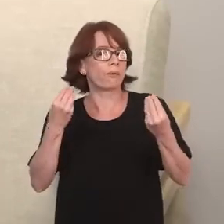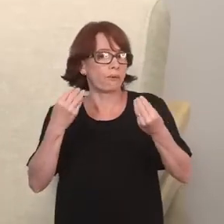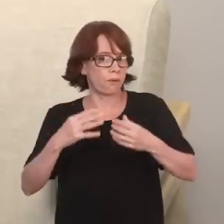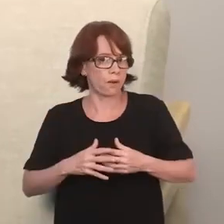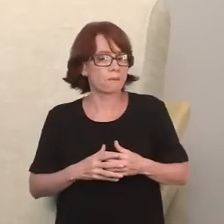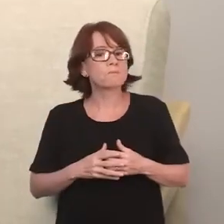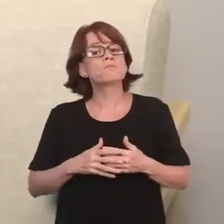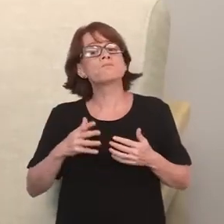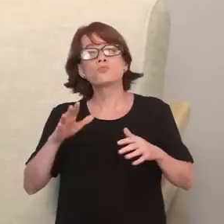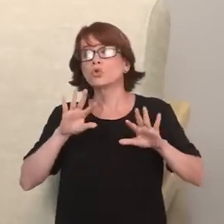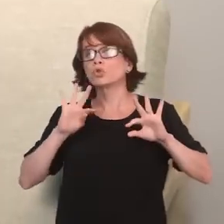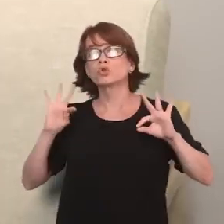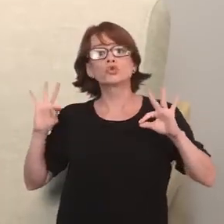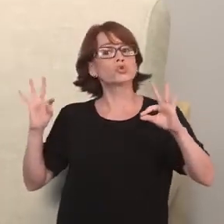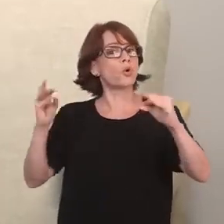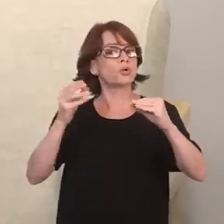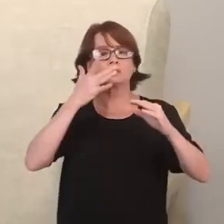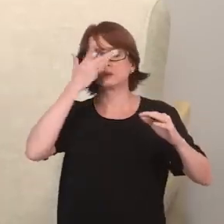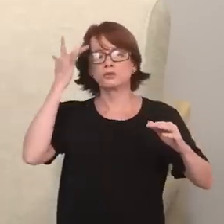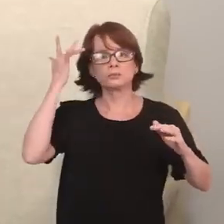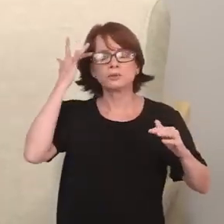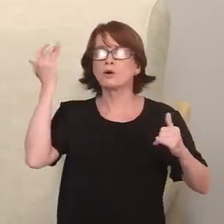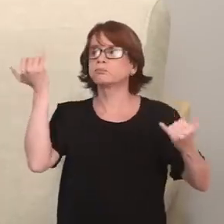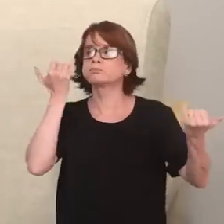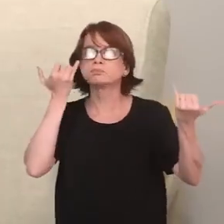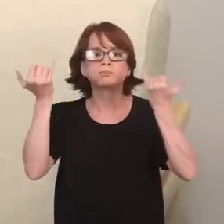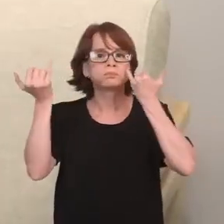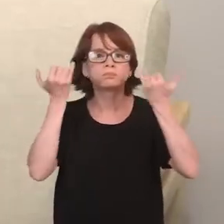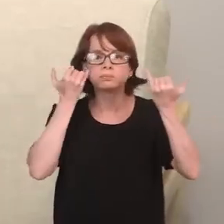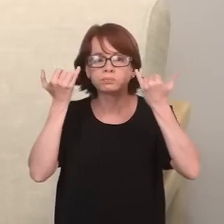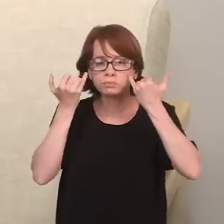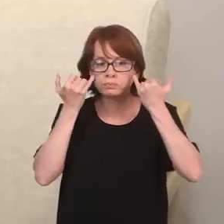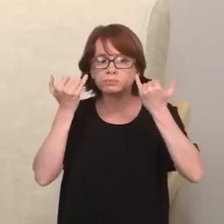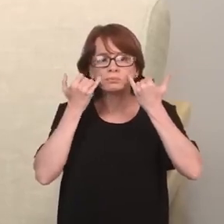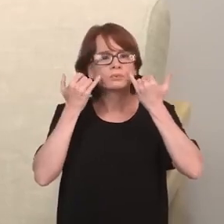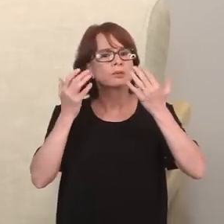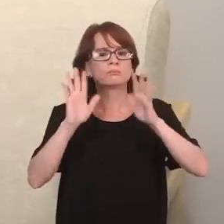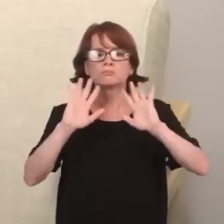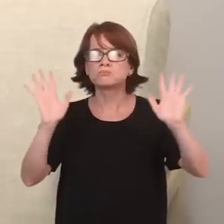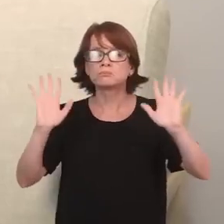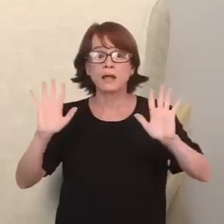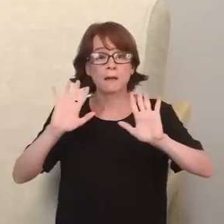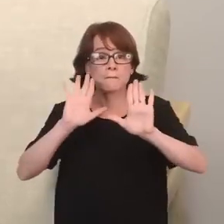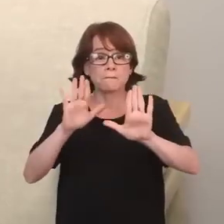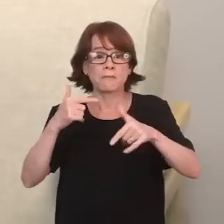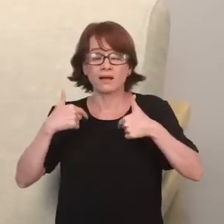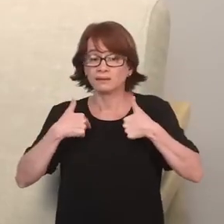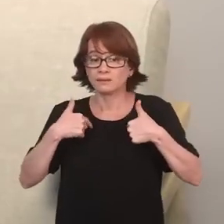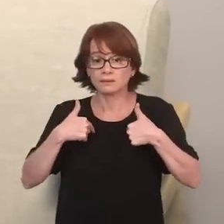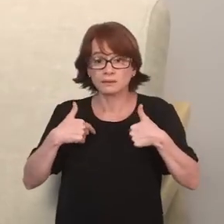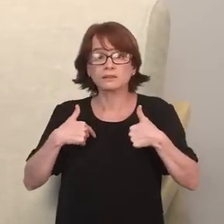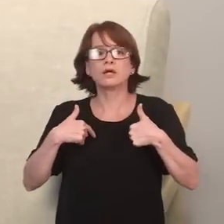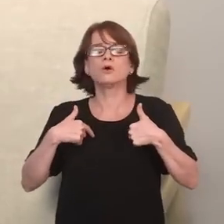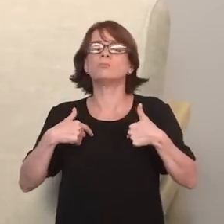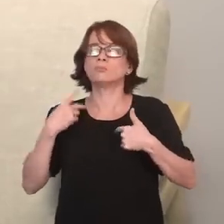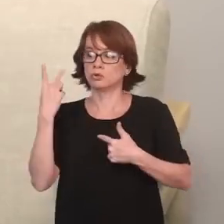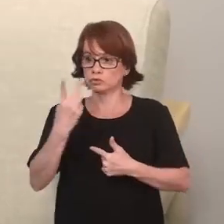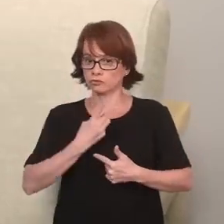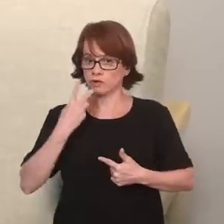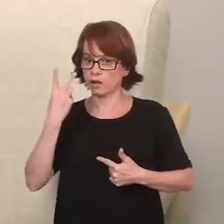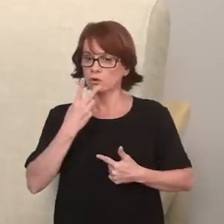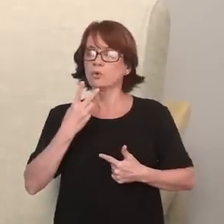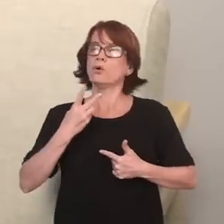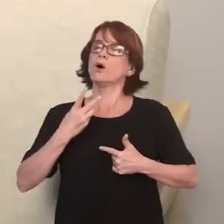ouvir a todos ali, a dar espaço para todos, mas sem abrir mão das minhas convicções, pautar pautas